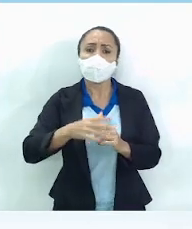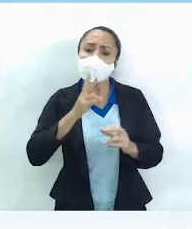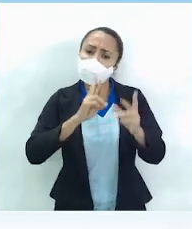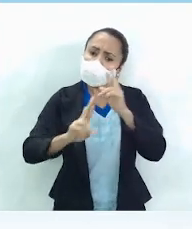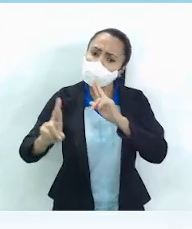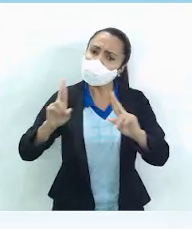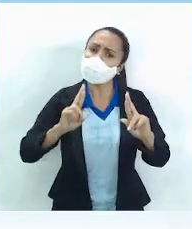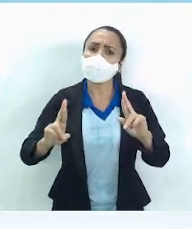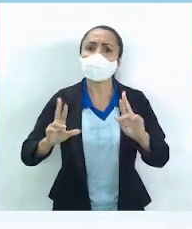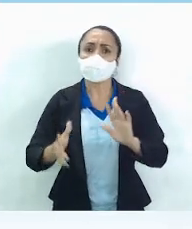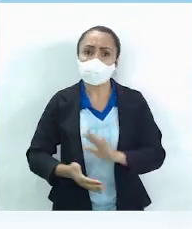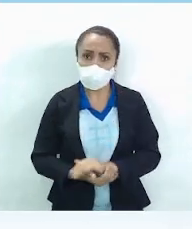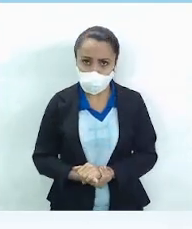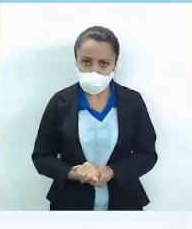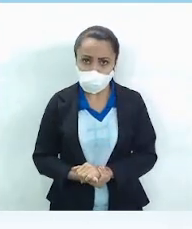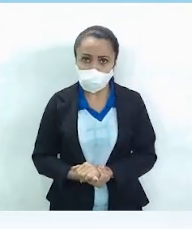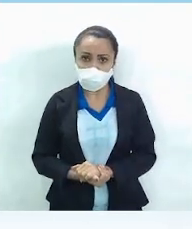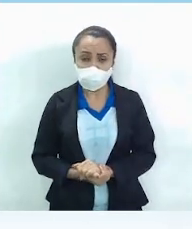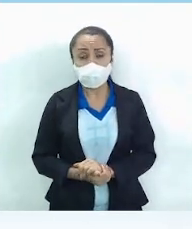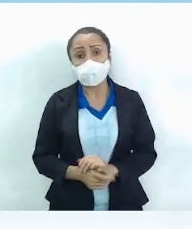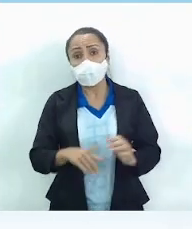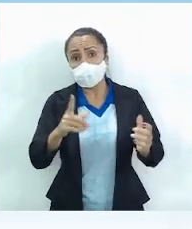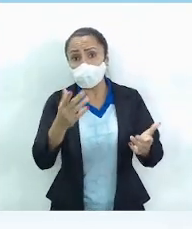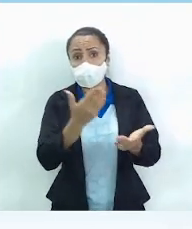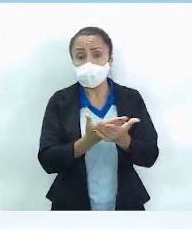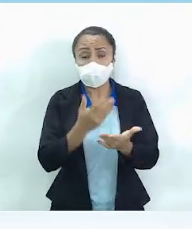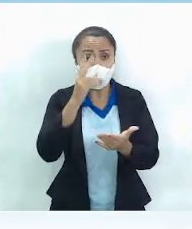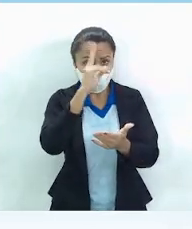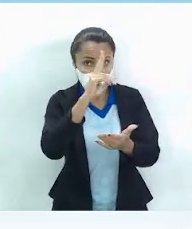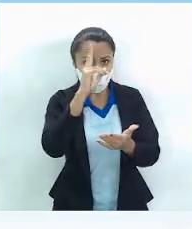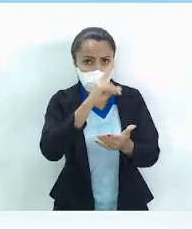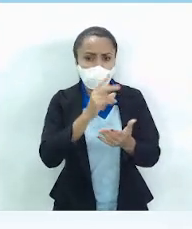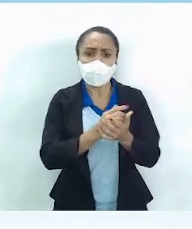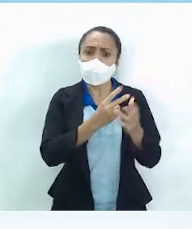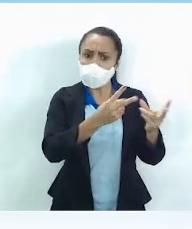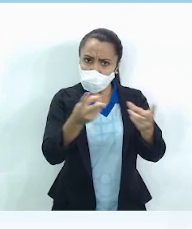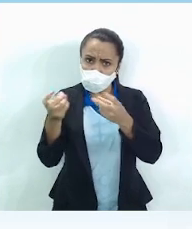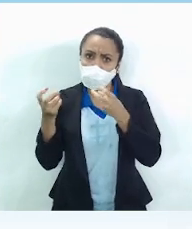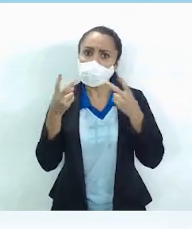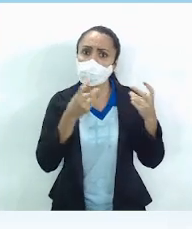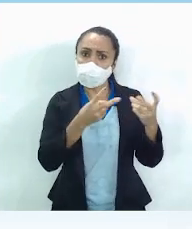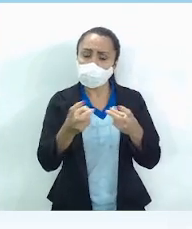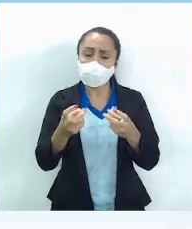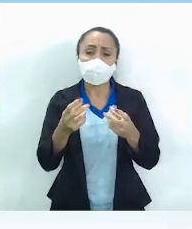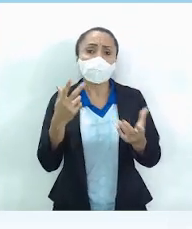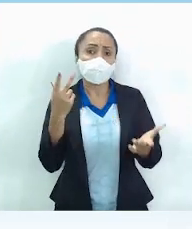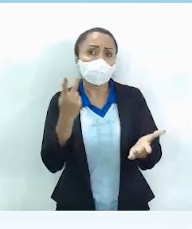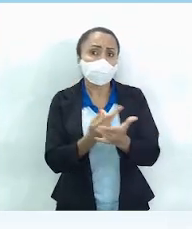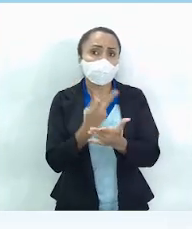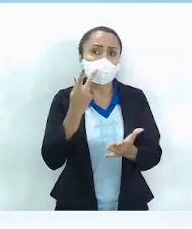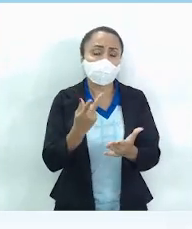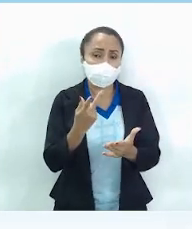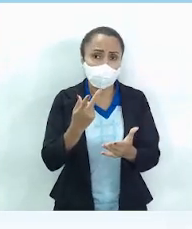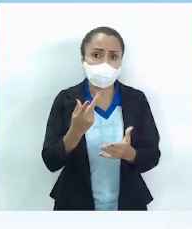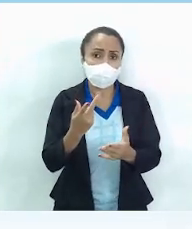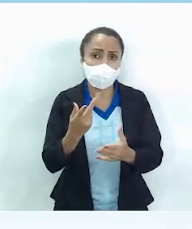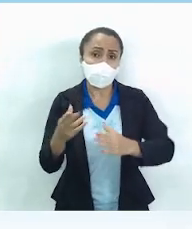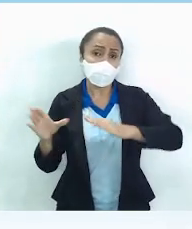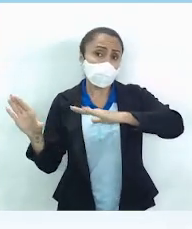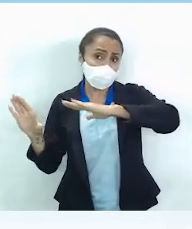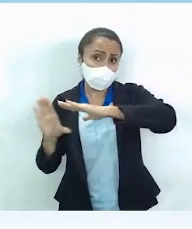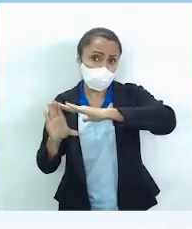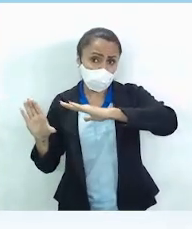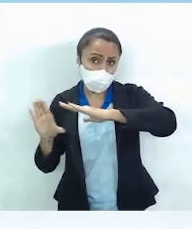religiosas, né? Quem estuda história viu que o que aconteceu na Idade Moderna, na